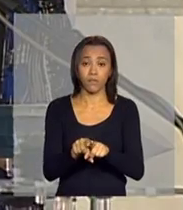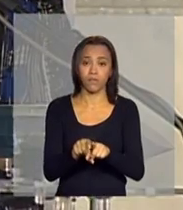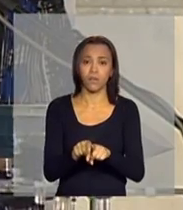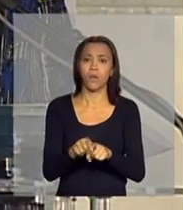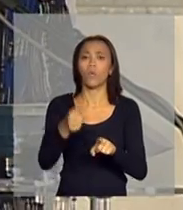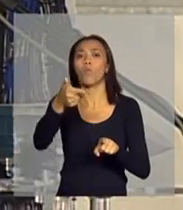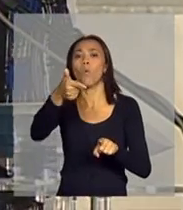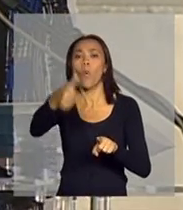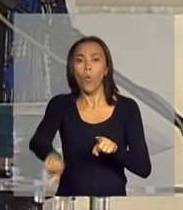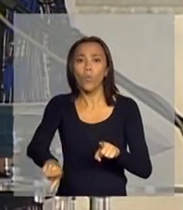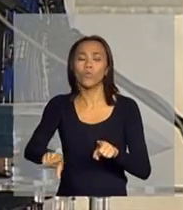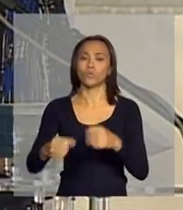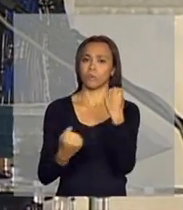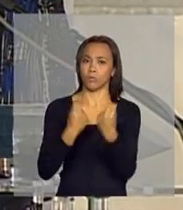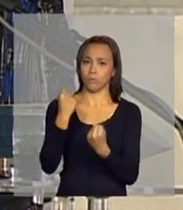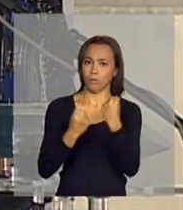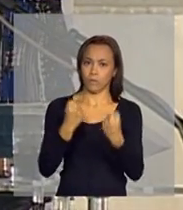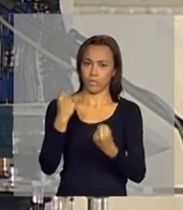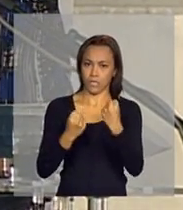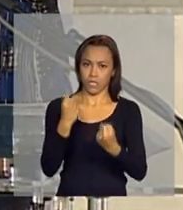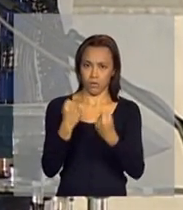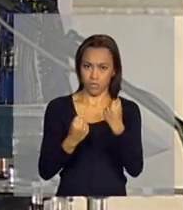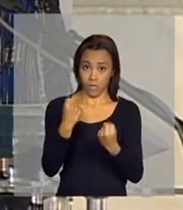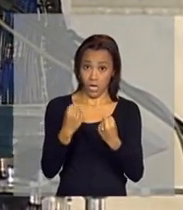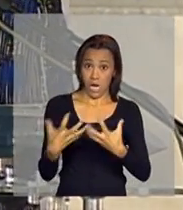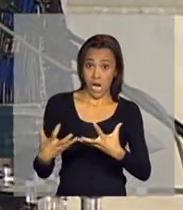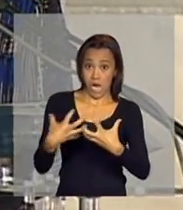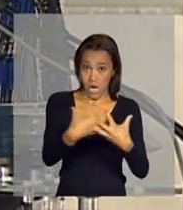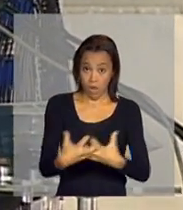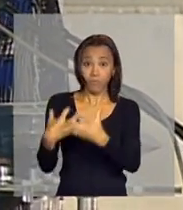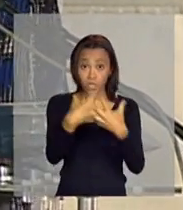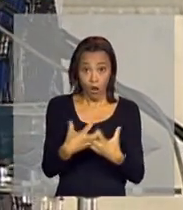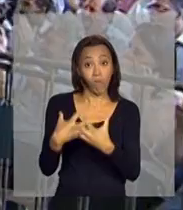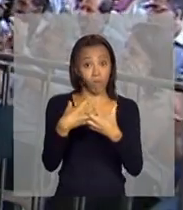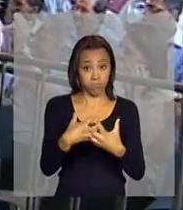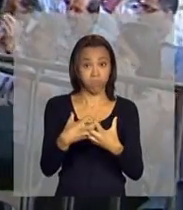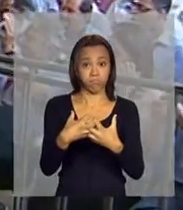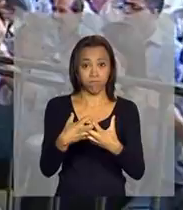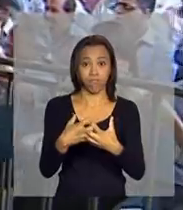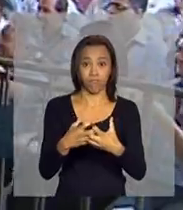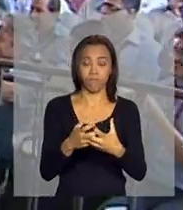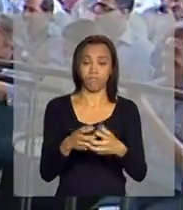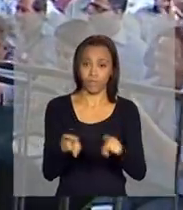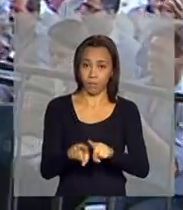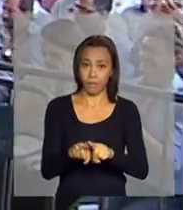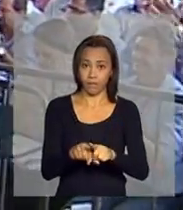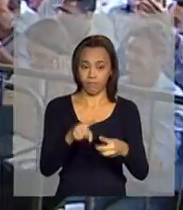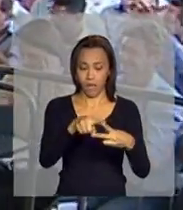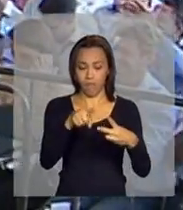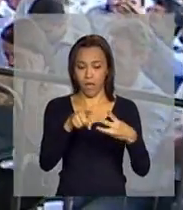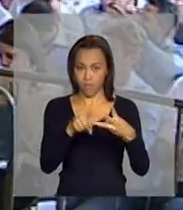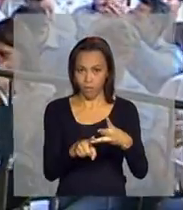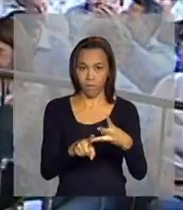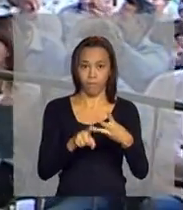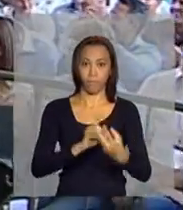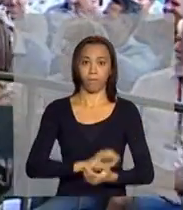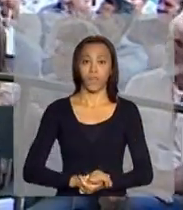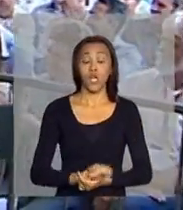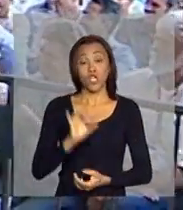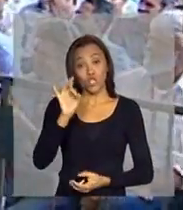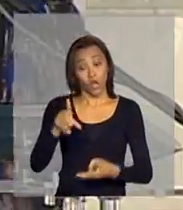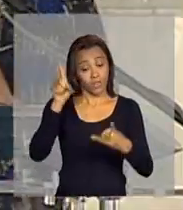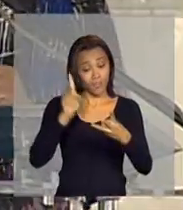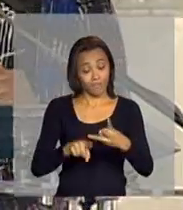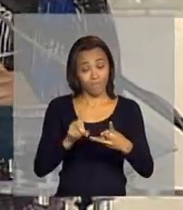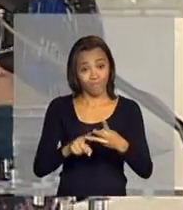com um caminhão caçamba. Só Só que o